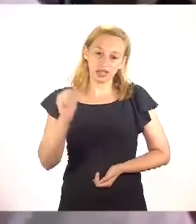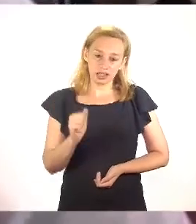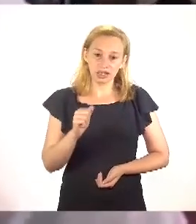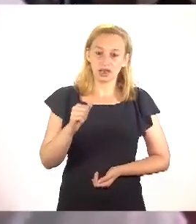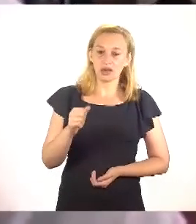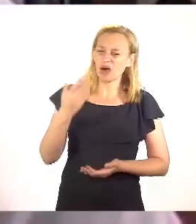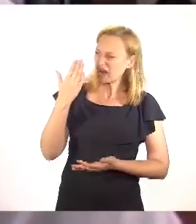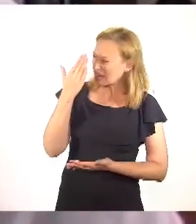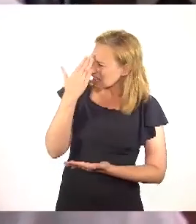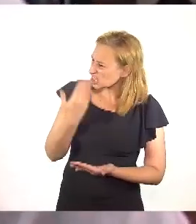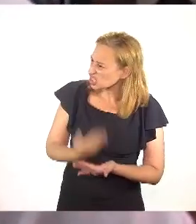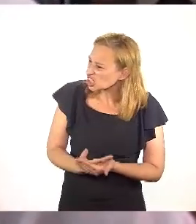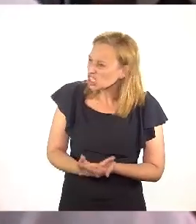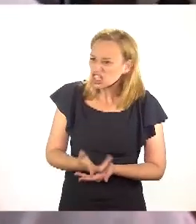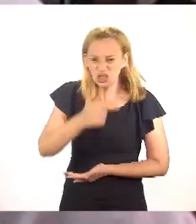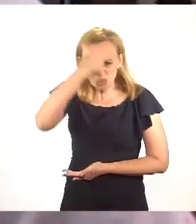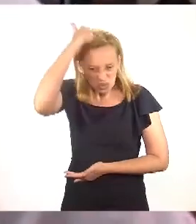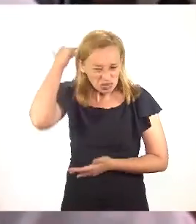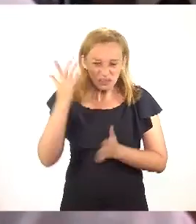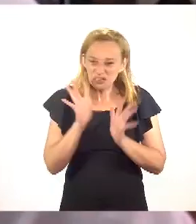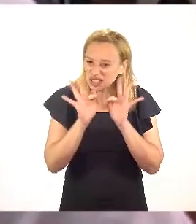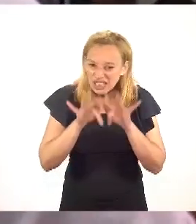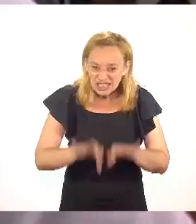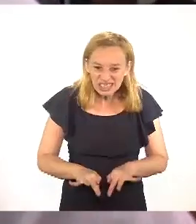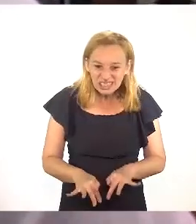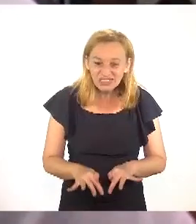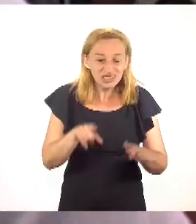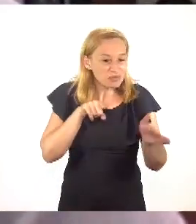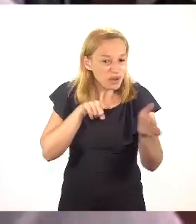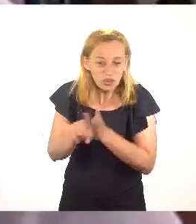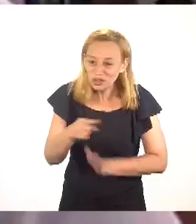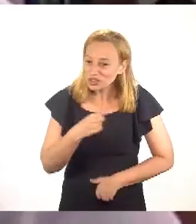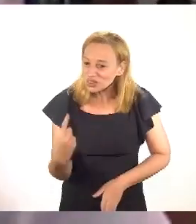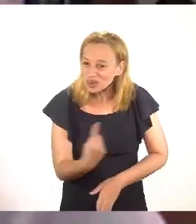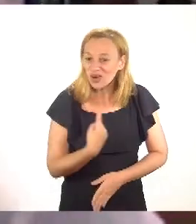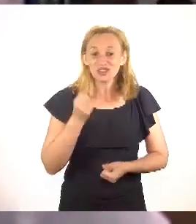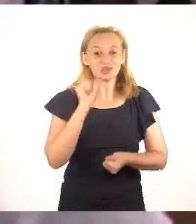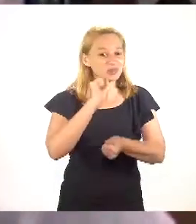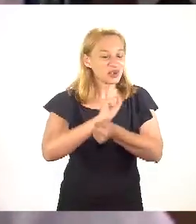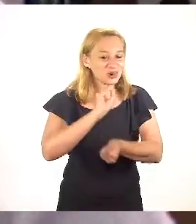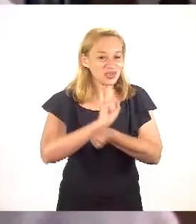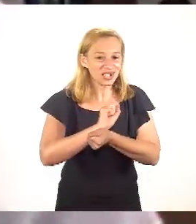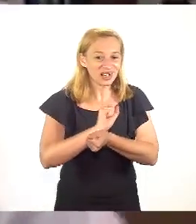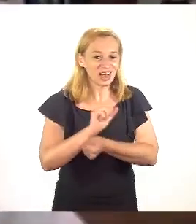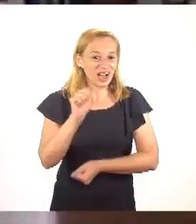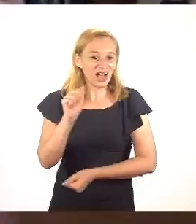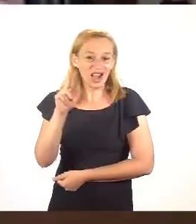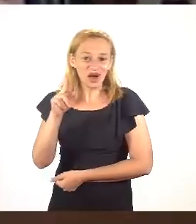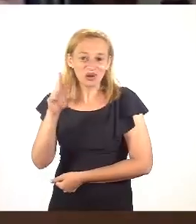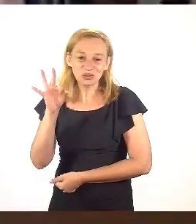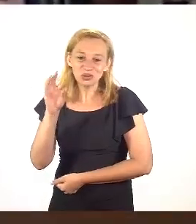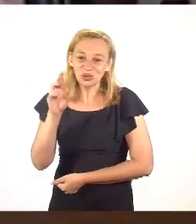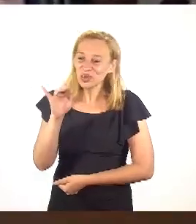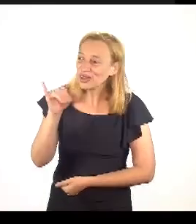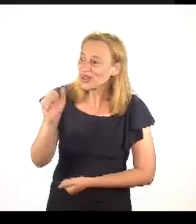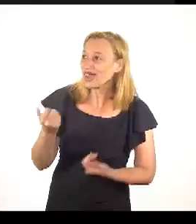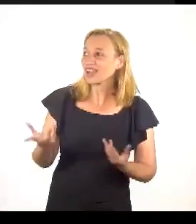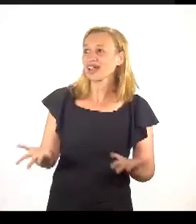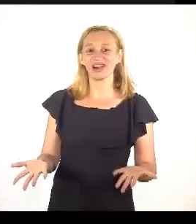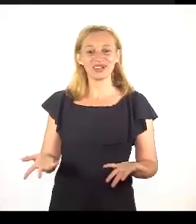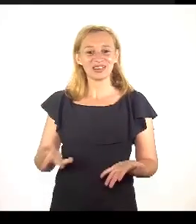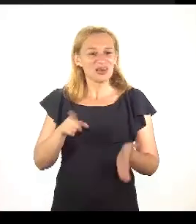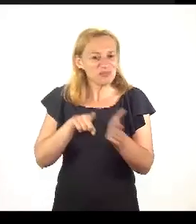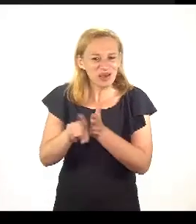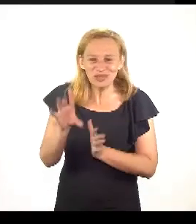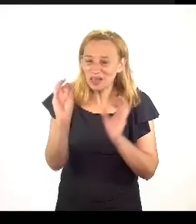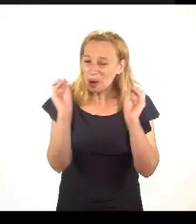vai encerrar a fala dele sem fazer a pergunta que todos estão esperando sobre a autoria, né? Não acredito nisso, pelo amor de Deus. Eu não